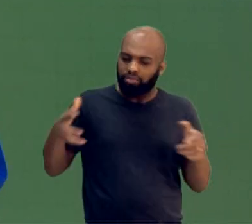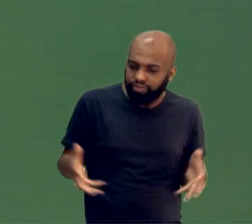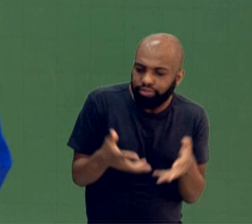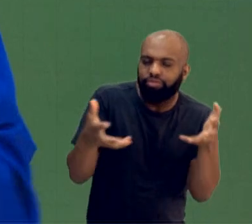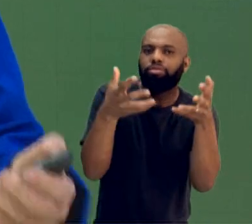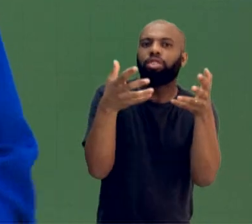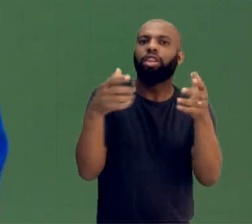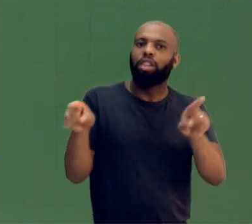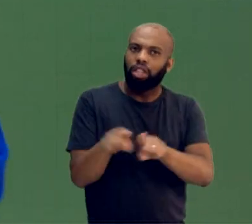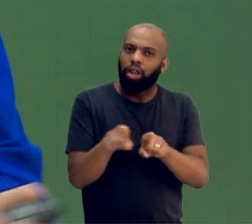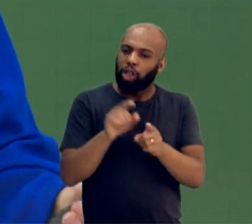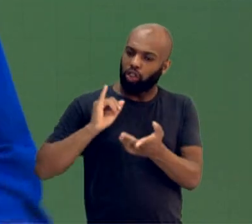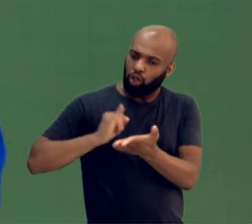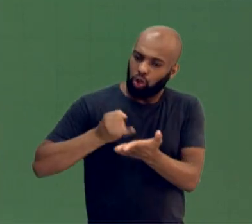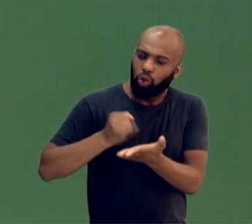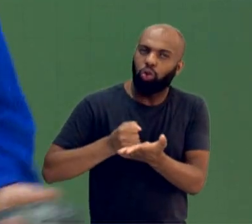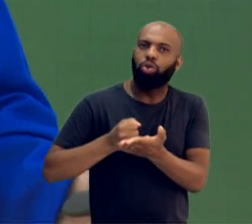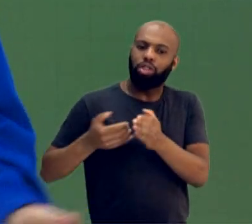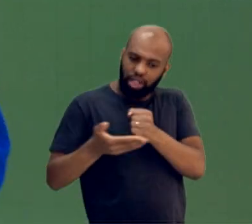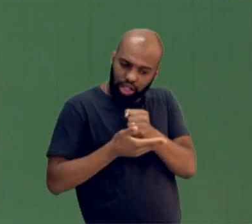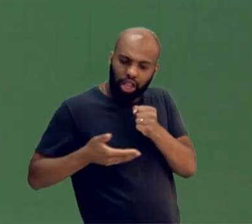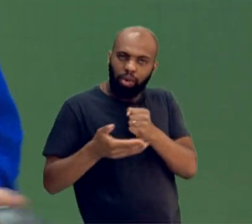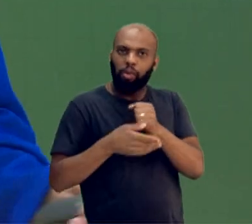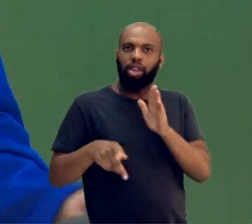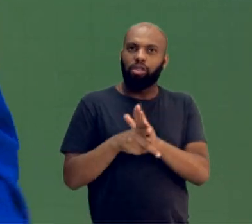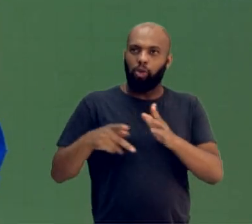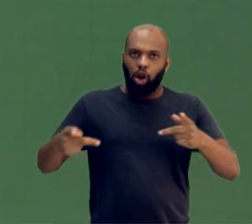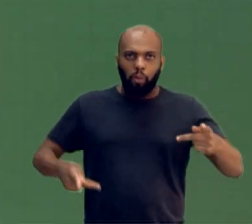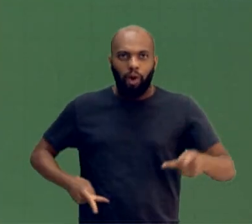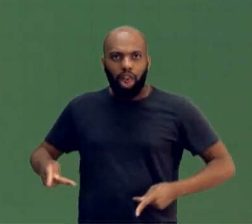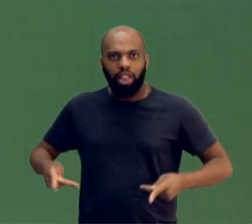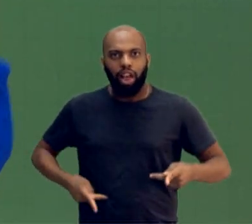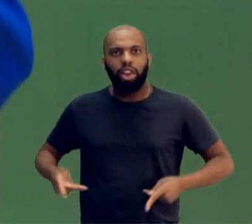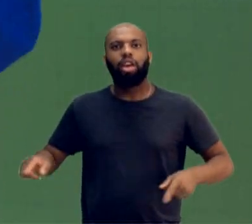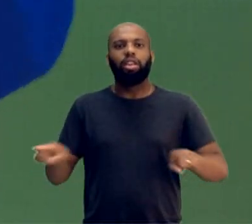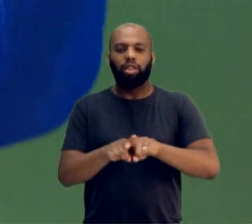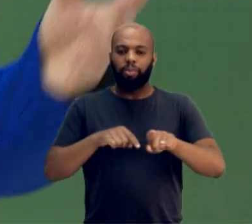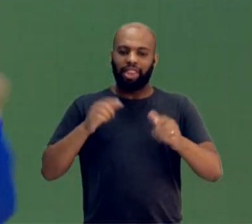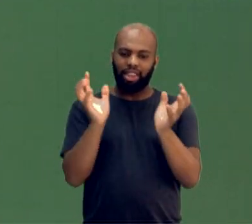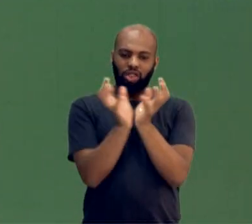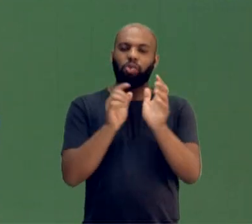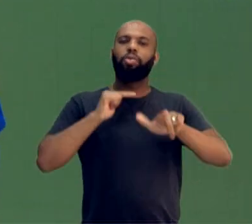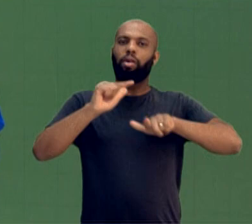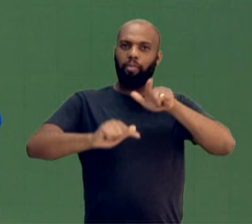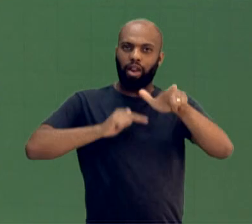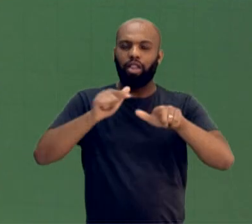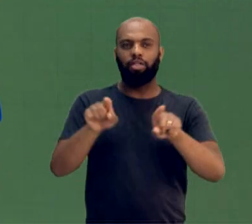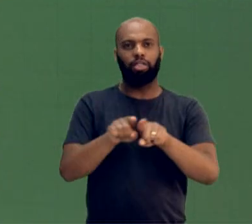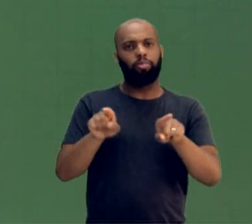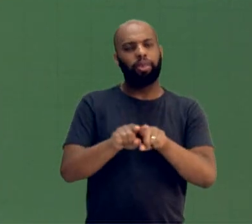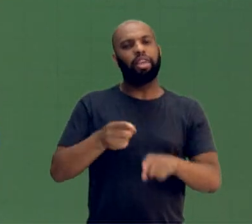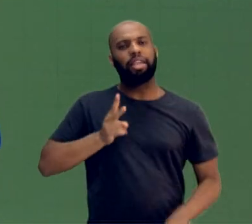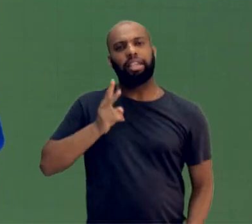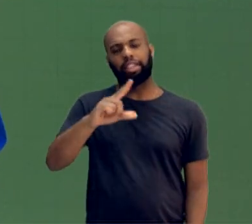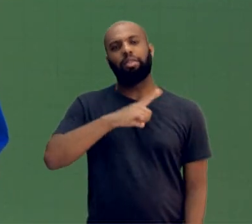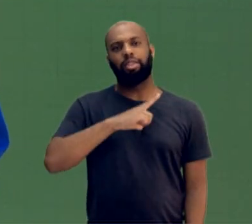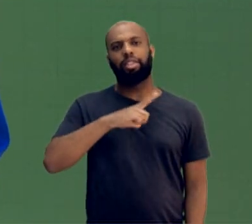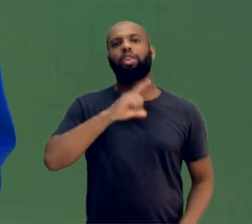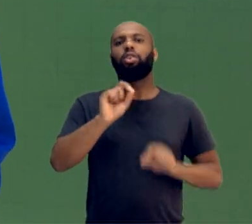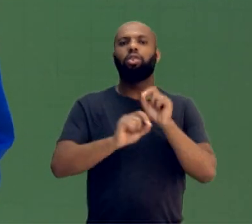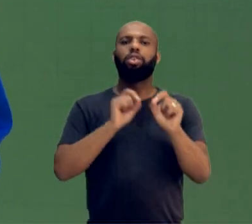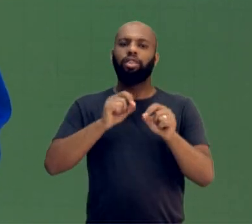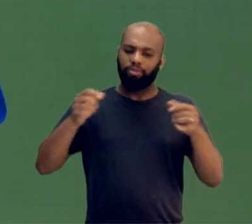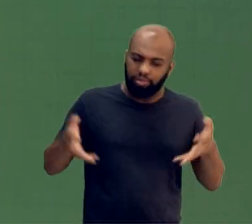como uma das bases, né, do proletariado, uma base do trabalhador, digamos, é sempre a incentiva